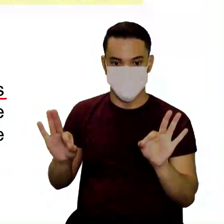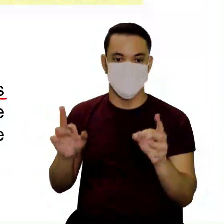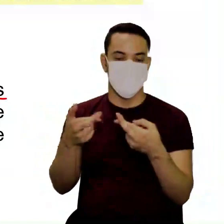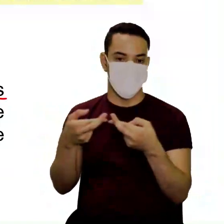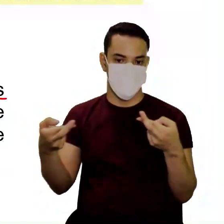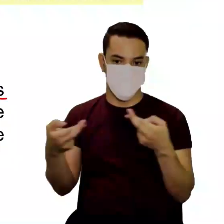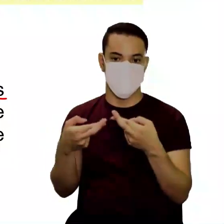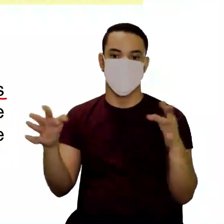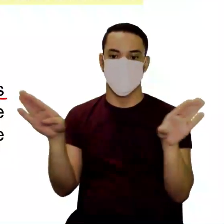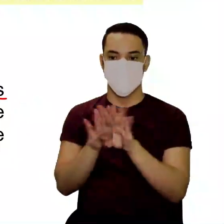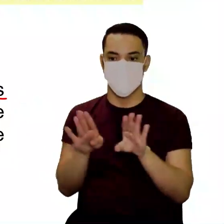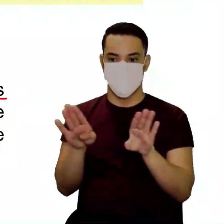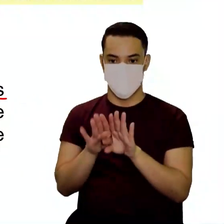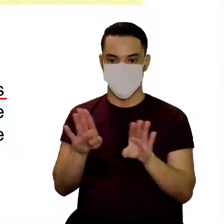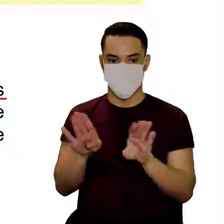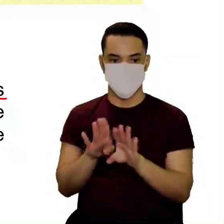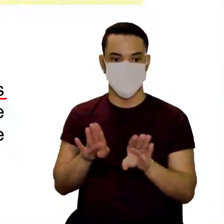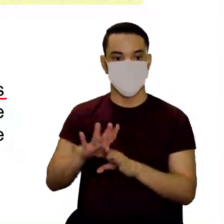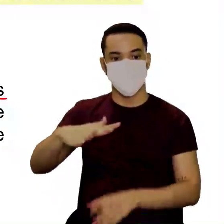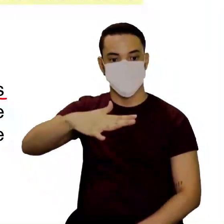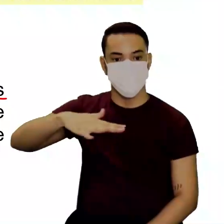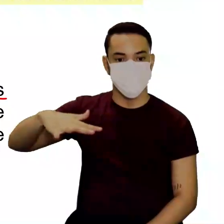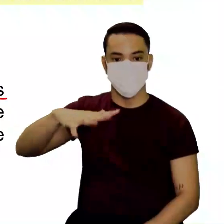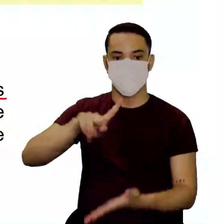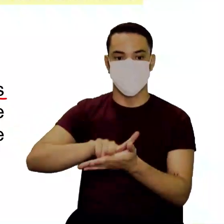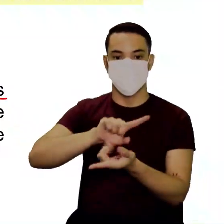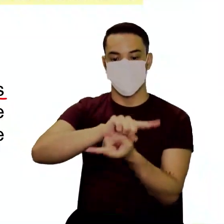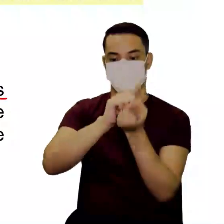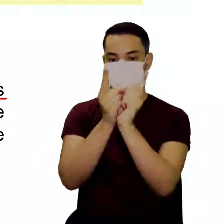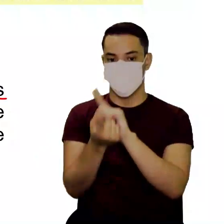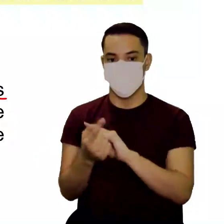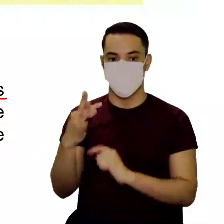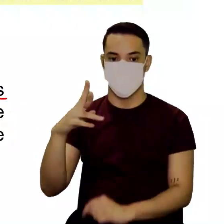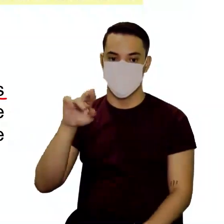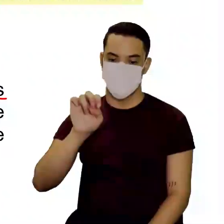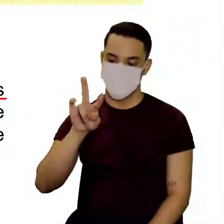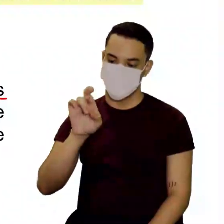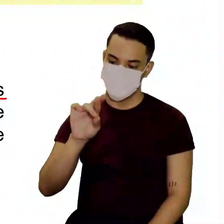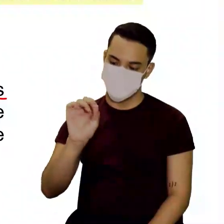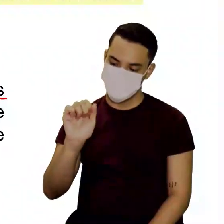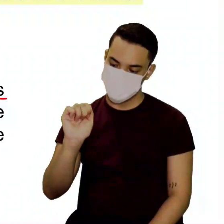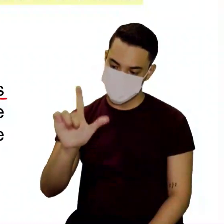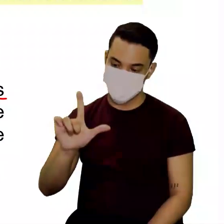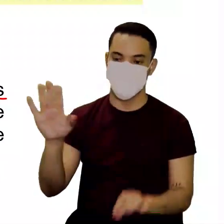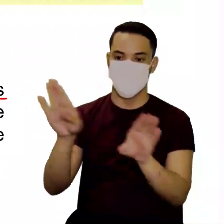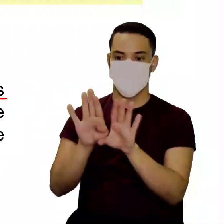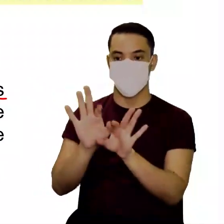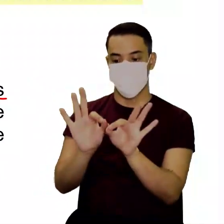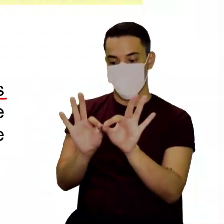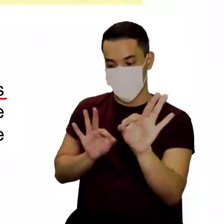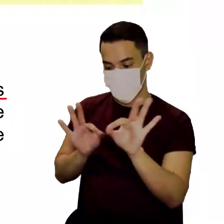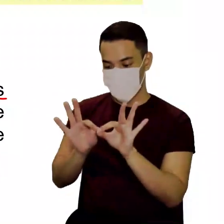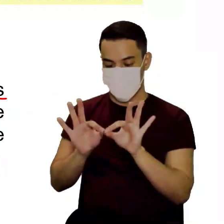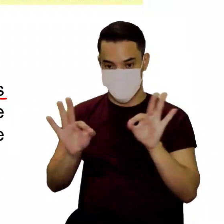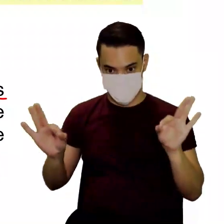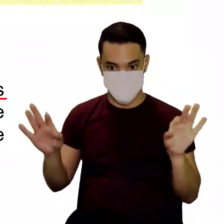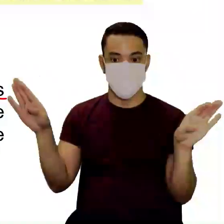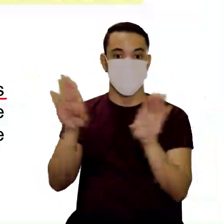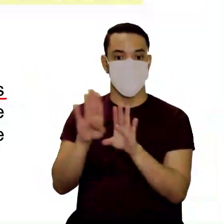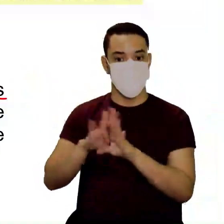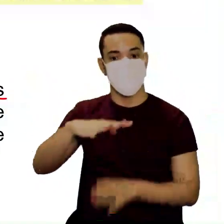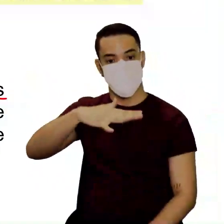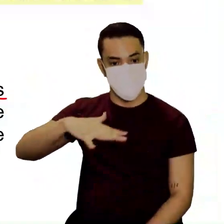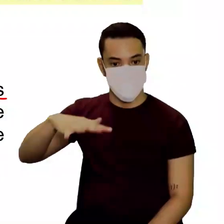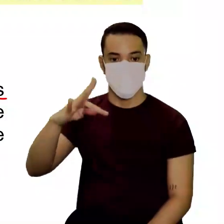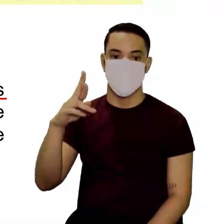resistência também e área da seção transversal A, e entre comprimento e área da seção